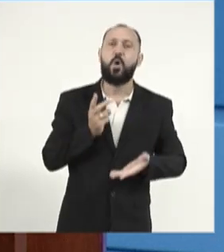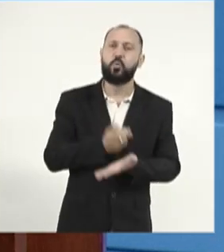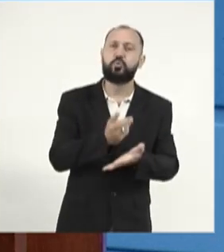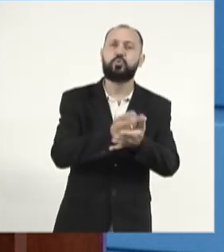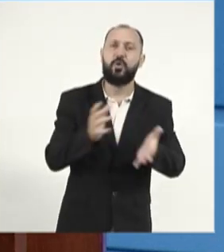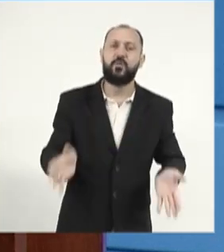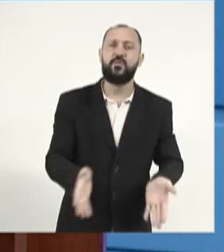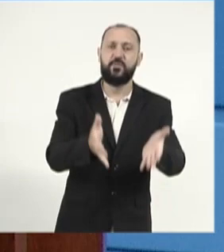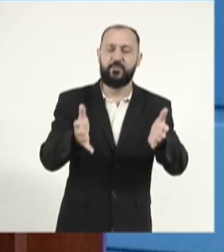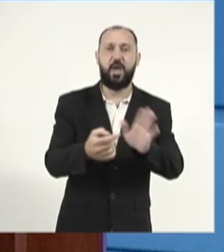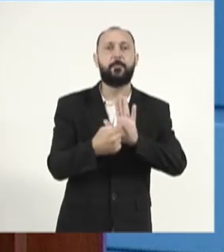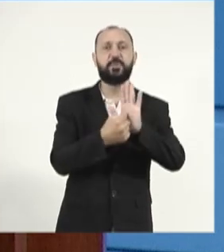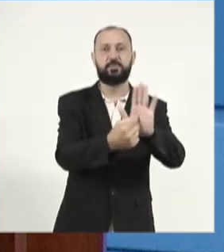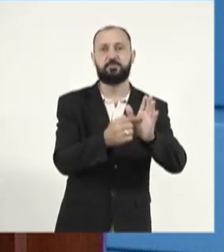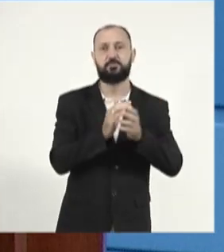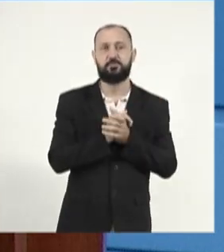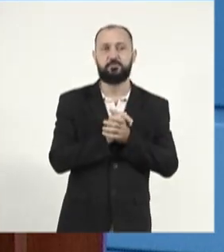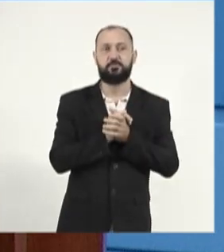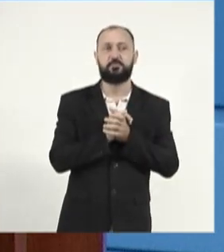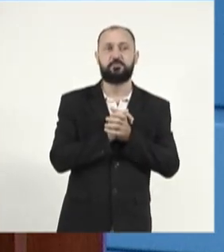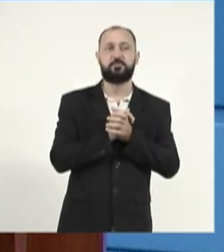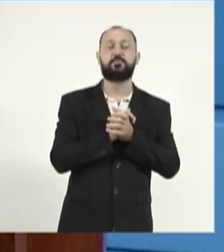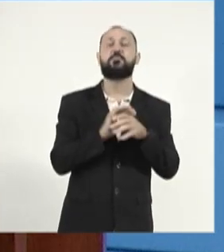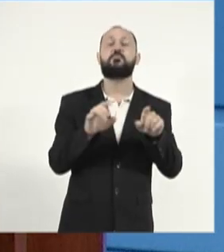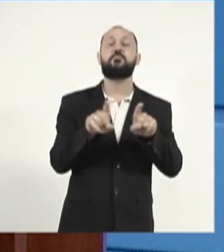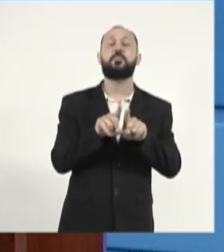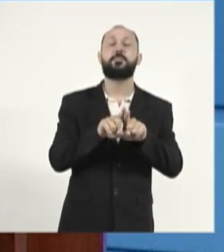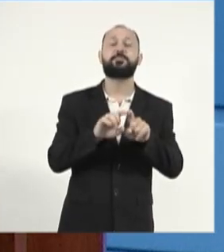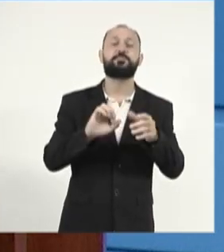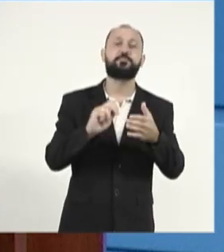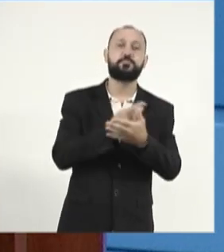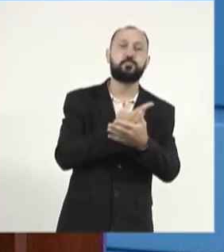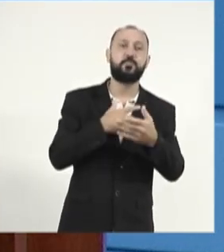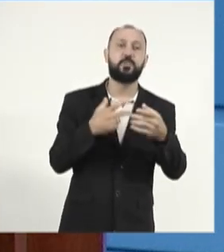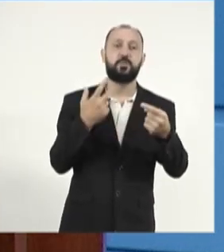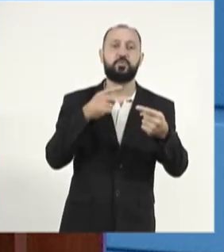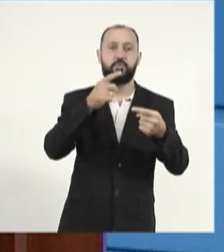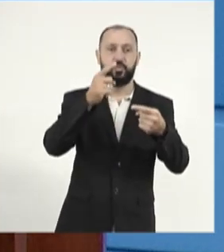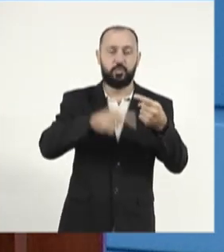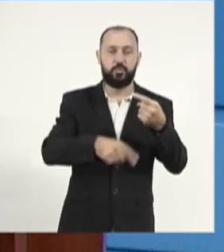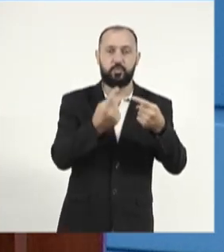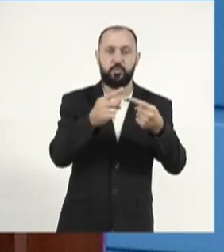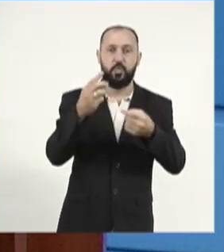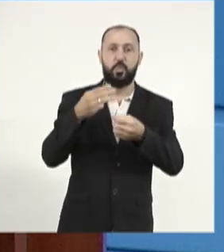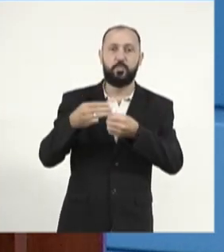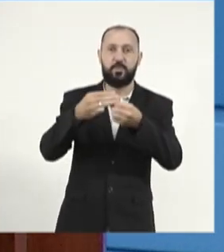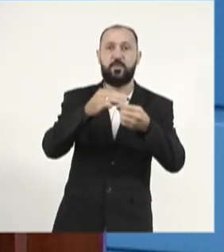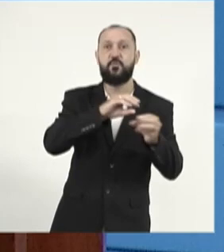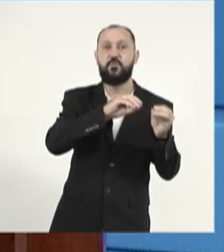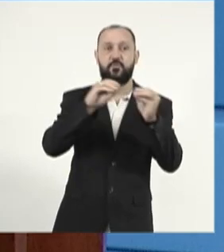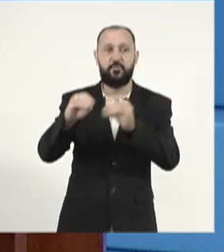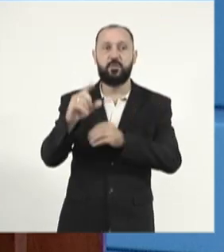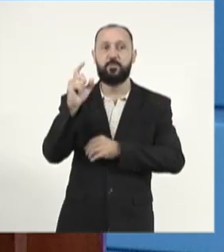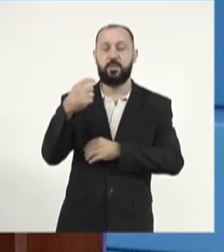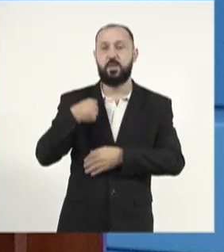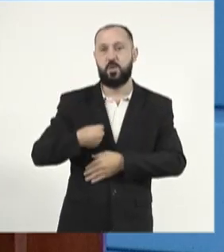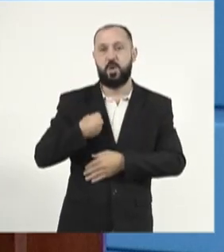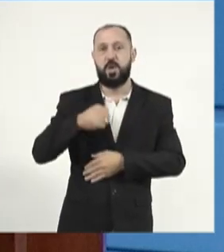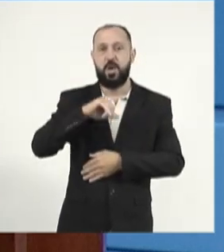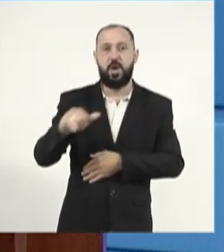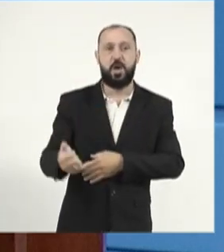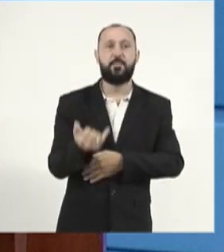continuar seguindo com o espetáculo, e por ocasião de cancelamento em um dos municípios, estiverem Dourados, eu pude